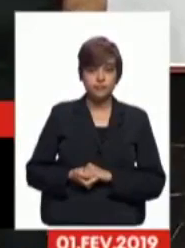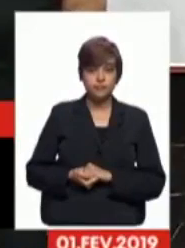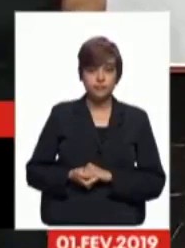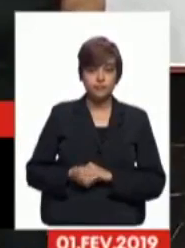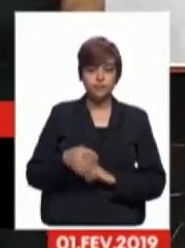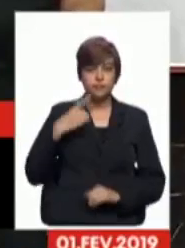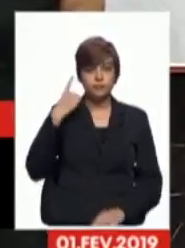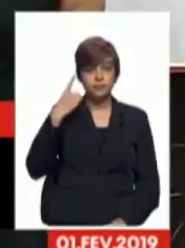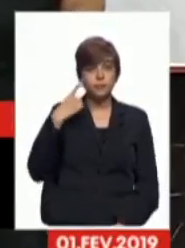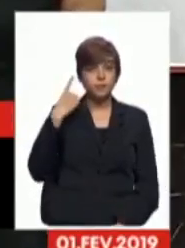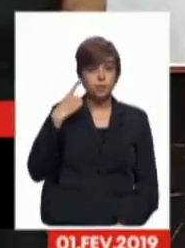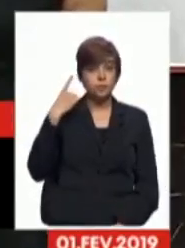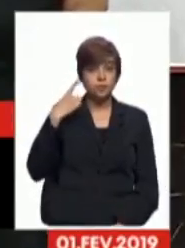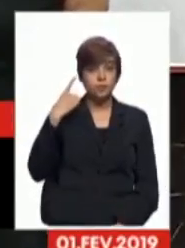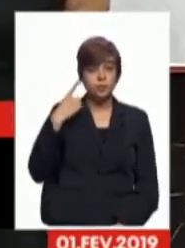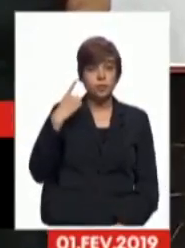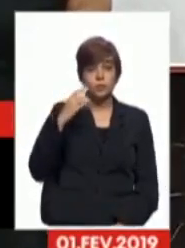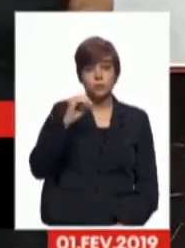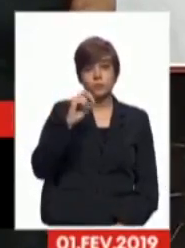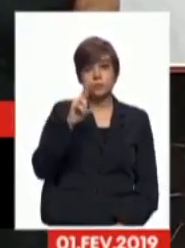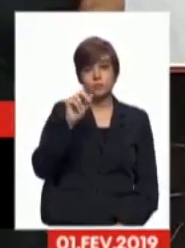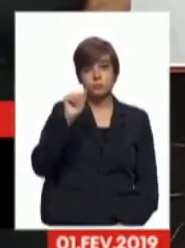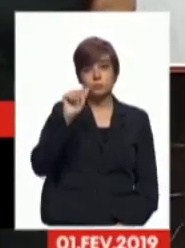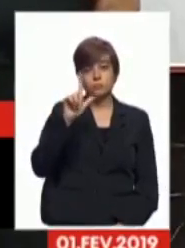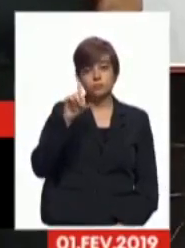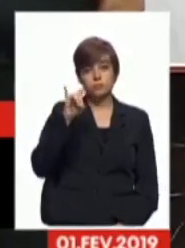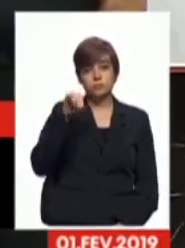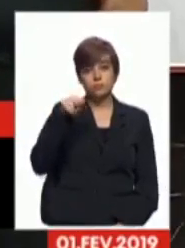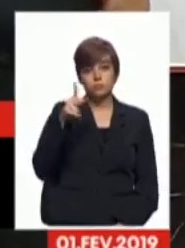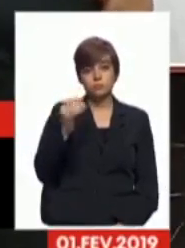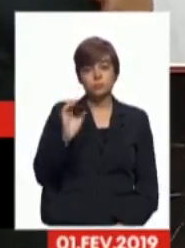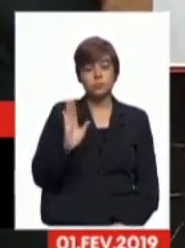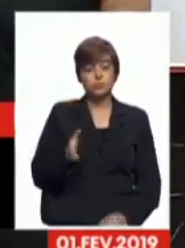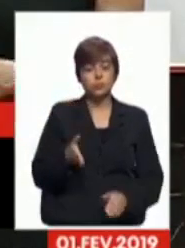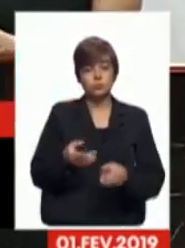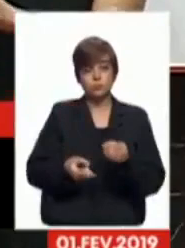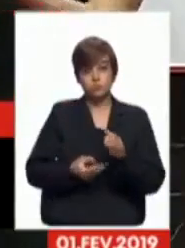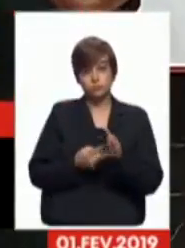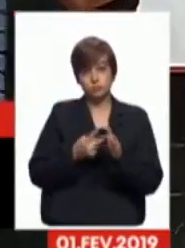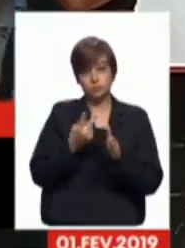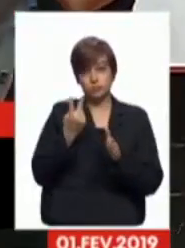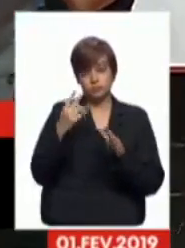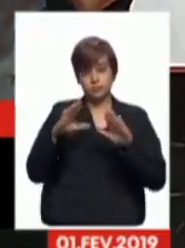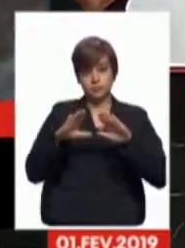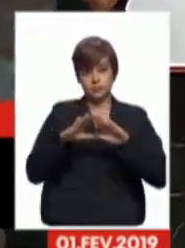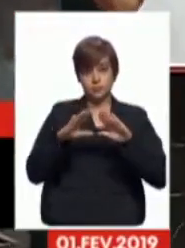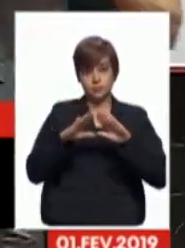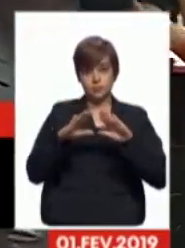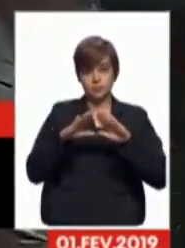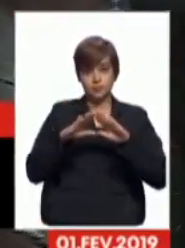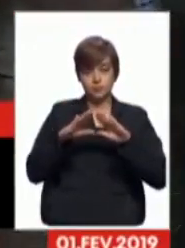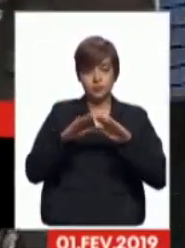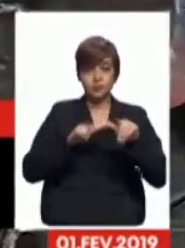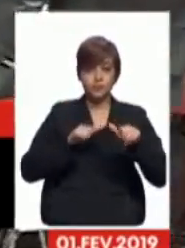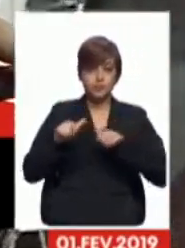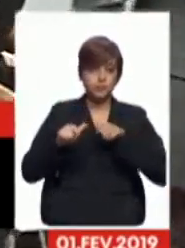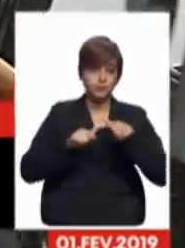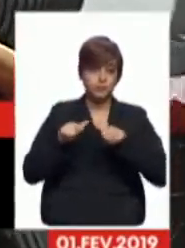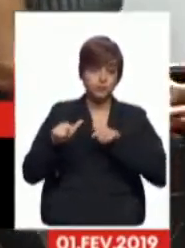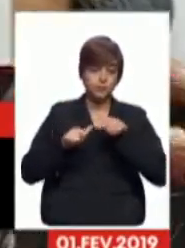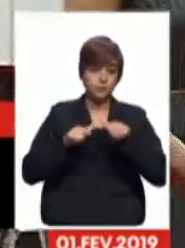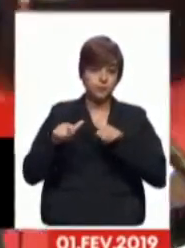Deputado Noraldino Júnior, do PSC, foi reeleito para o 2º mandato na Assembleia. Tem um trabalho destacado